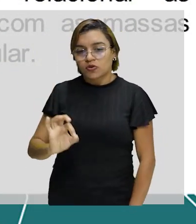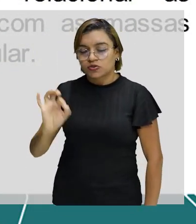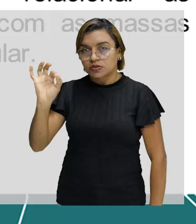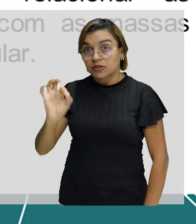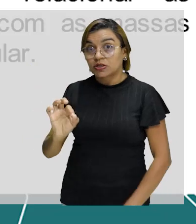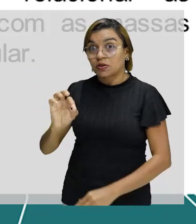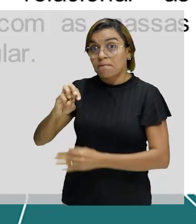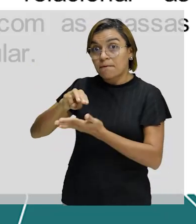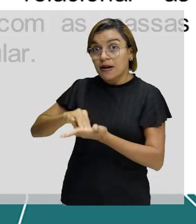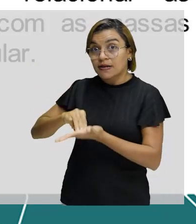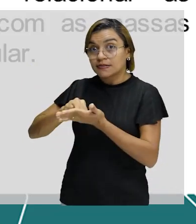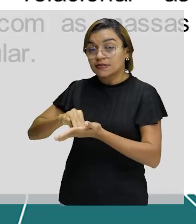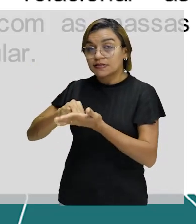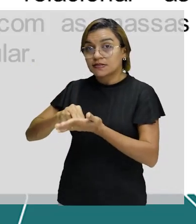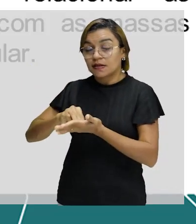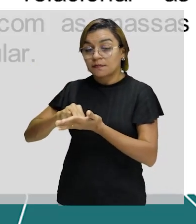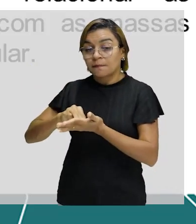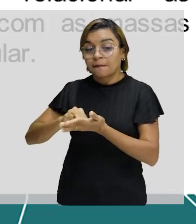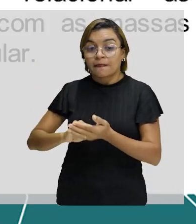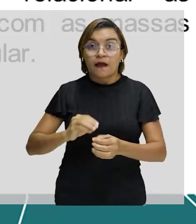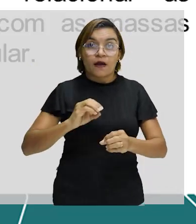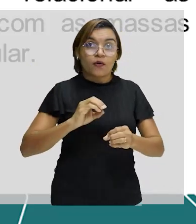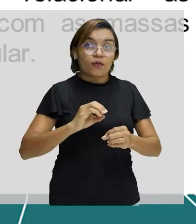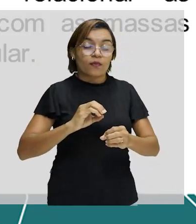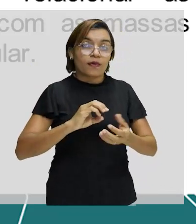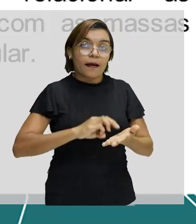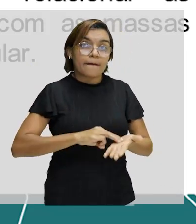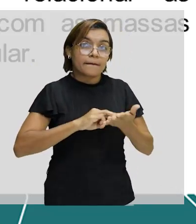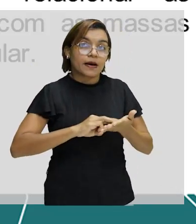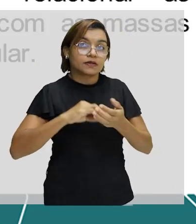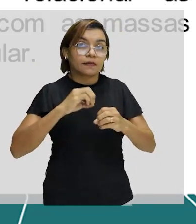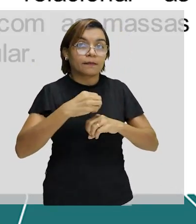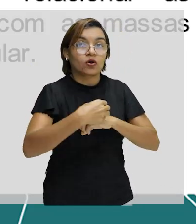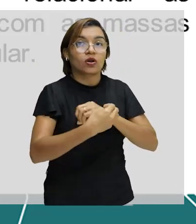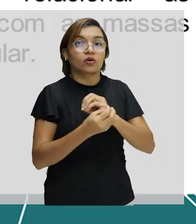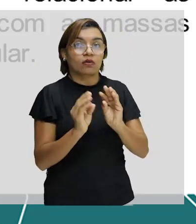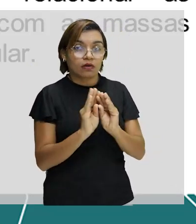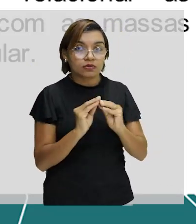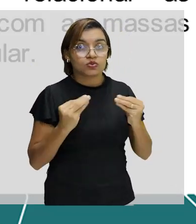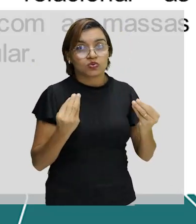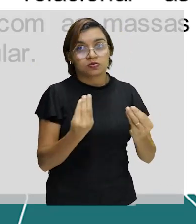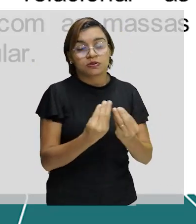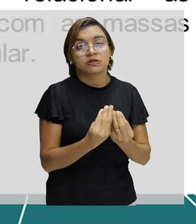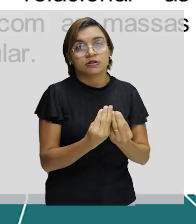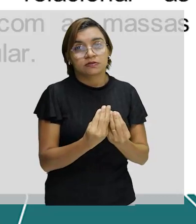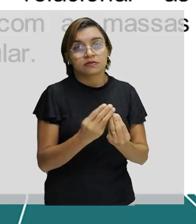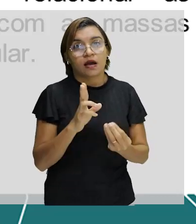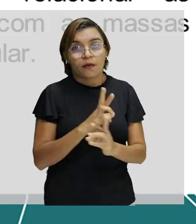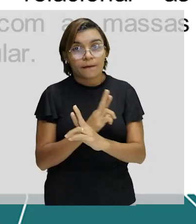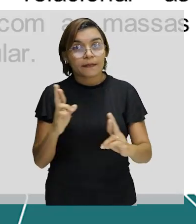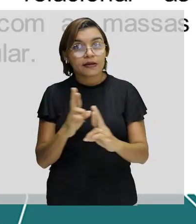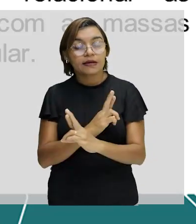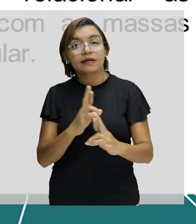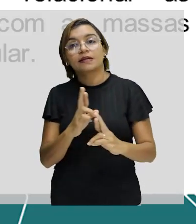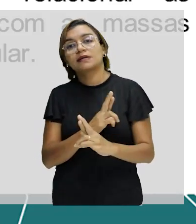em massa com a massa molecular do composto. Então, agora é uma relação com